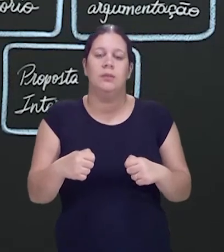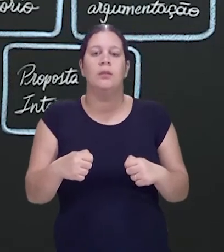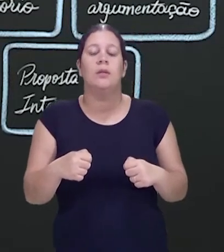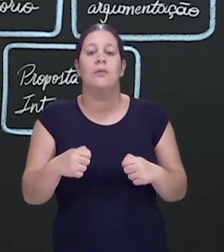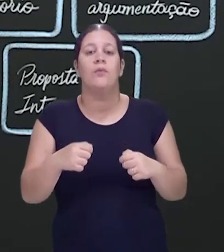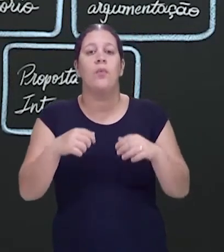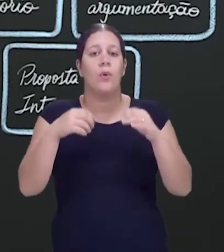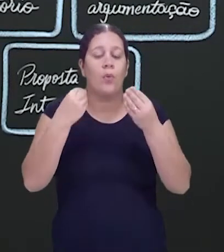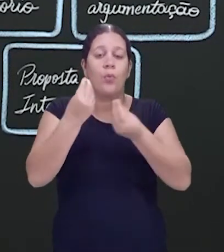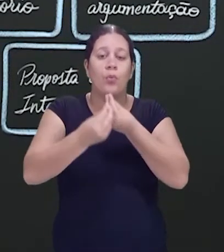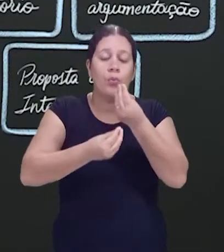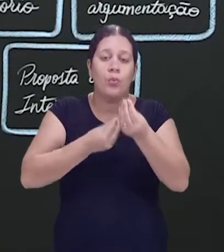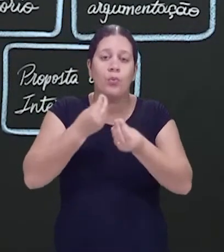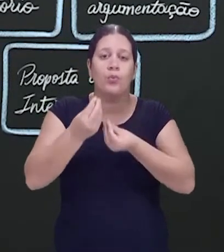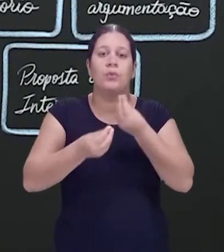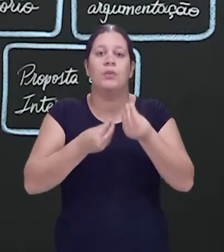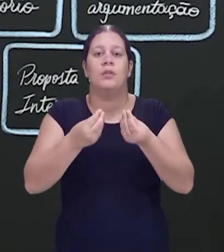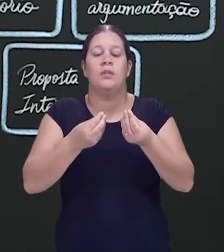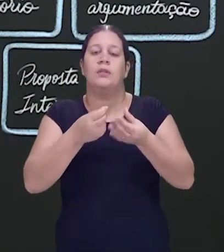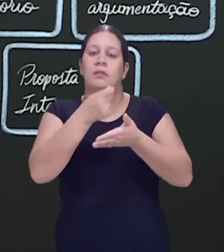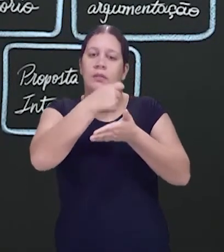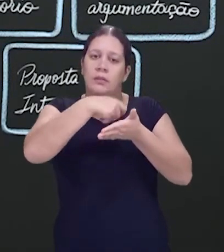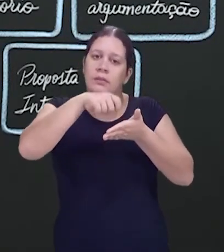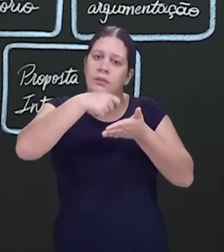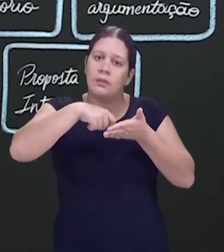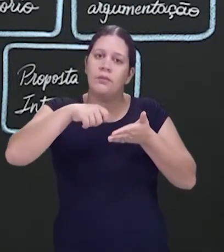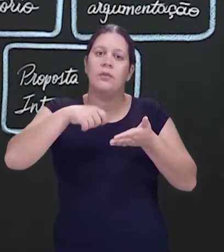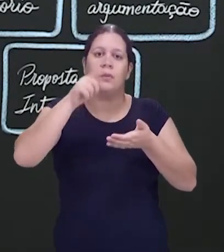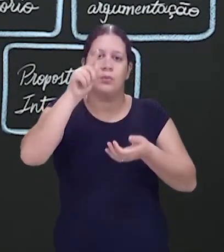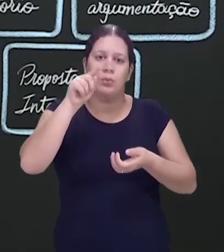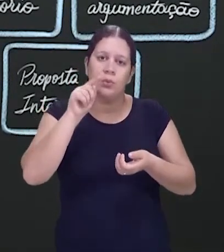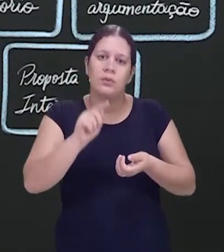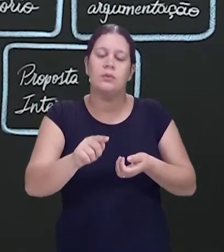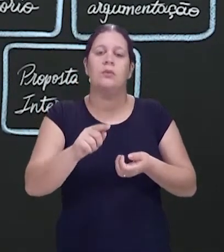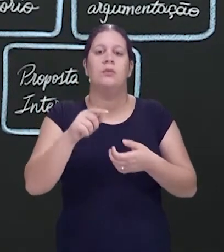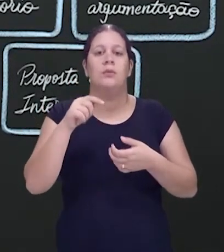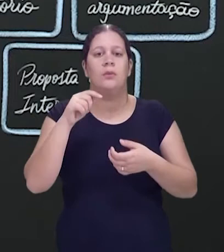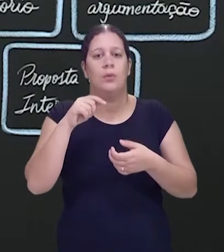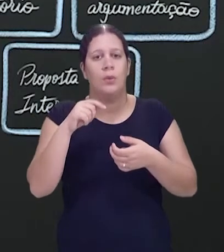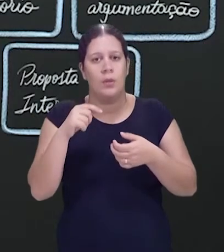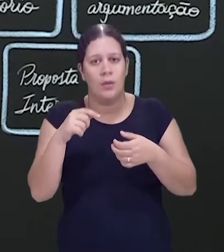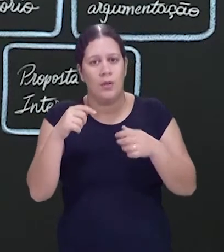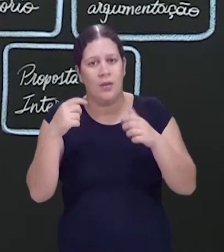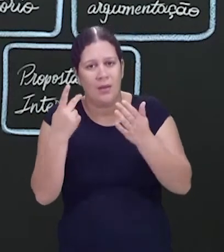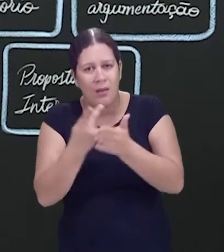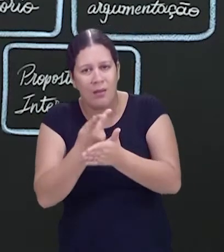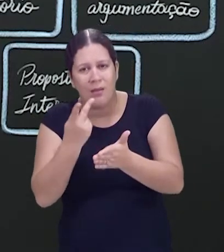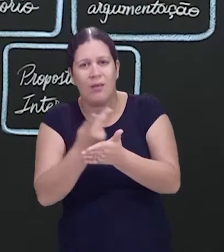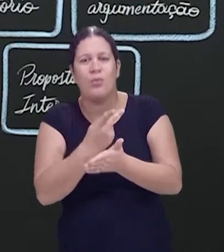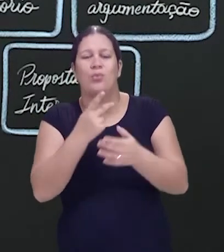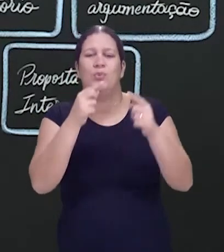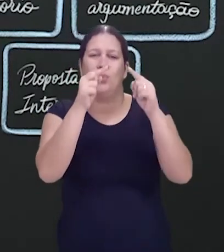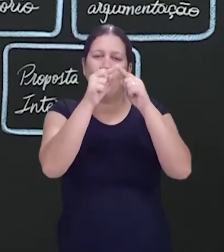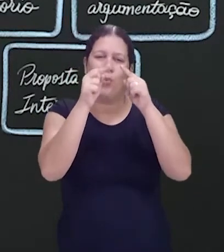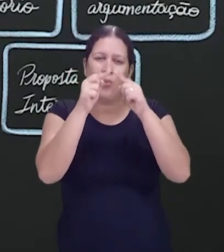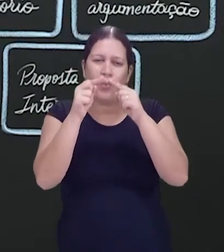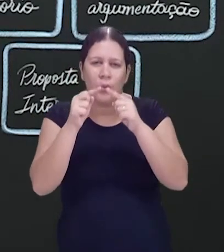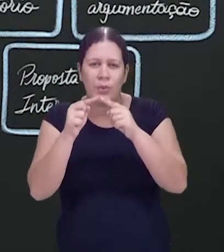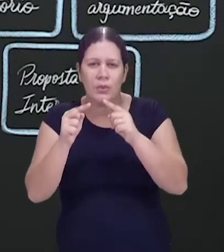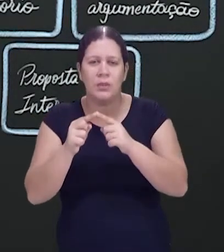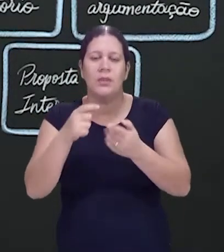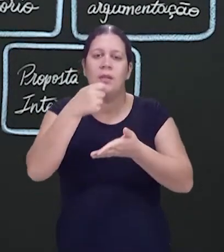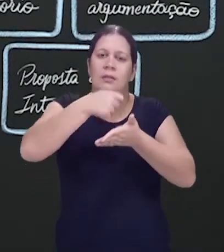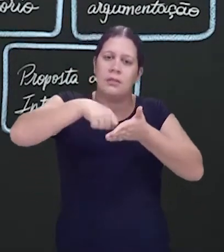do seu texto, ou seja, a forma, o modo que ele vai se apresentar. Então, cuidado com os erros de concordância, cuidado com